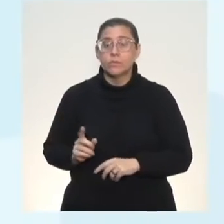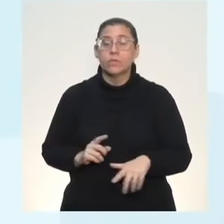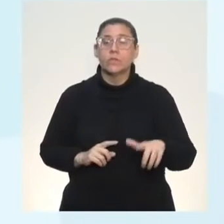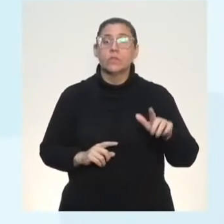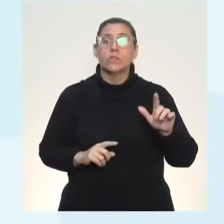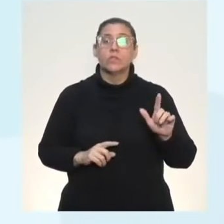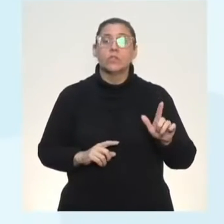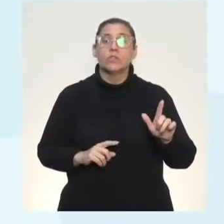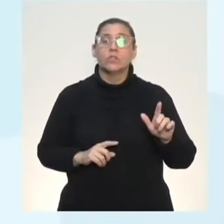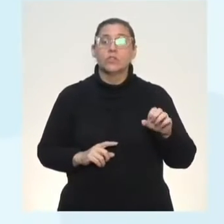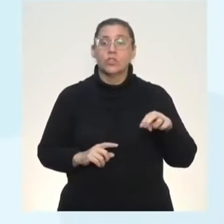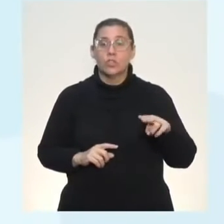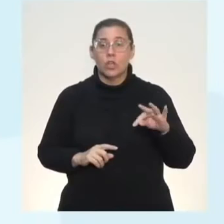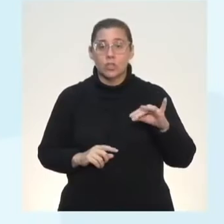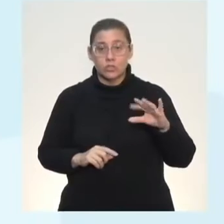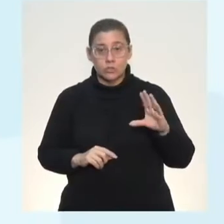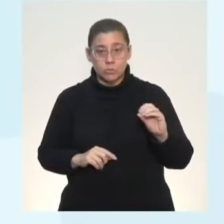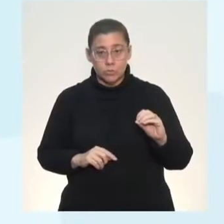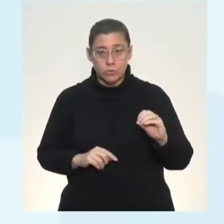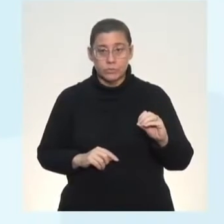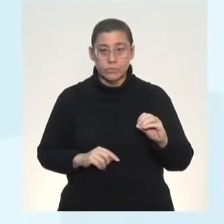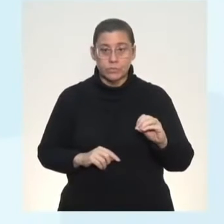genótipo.